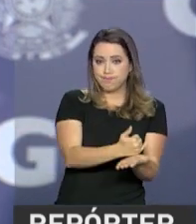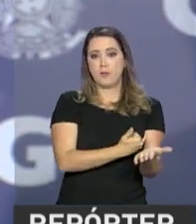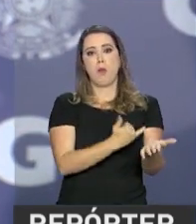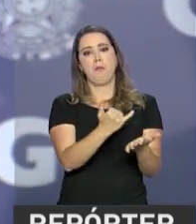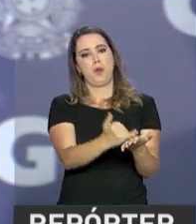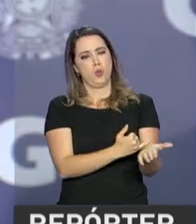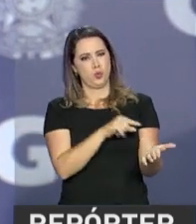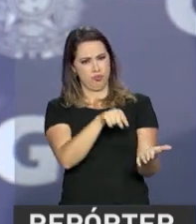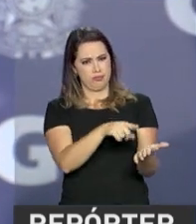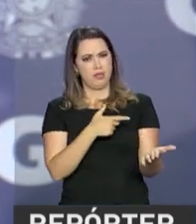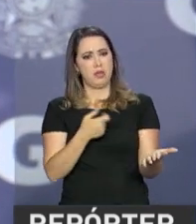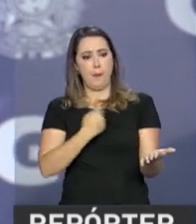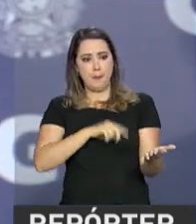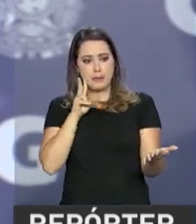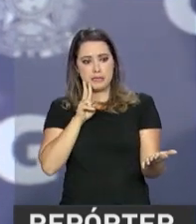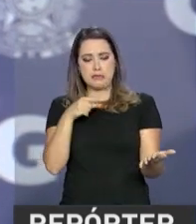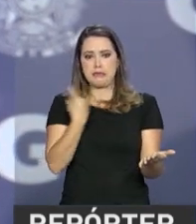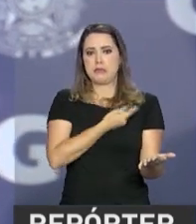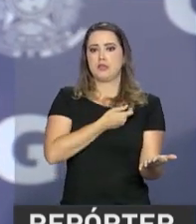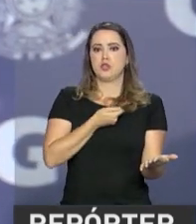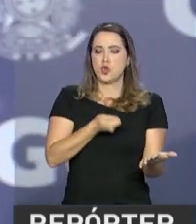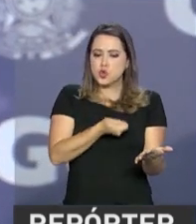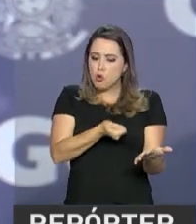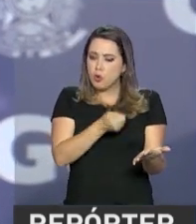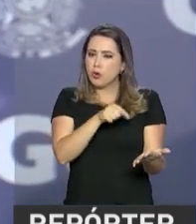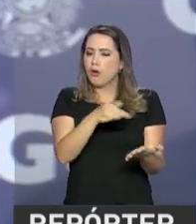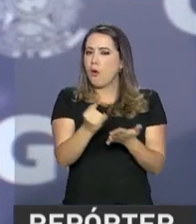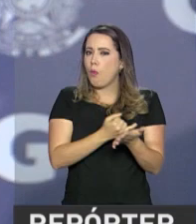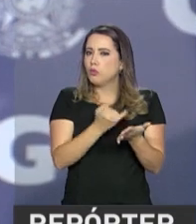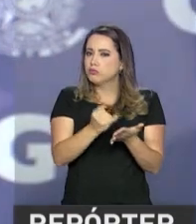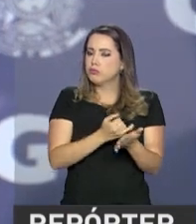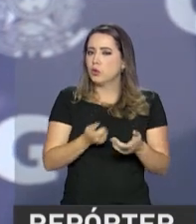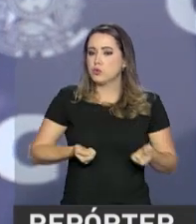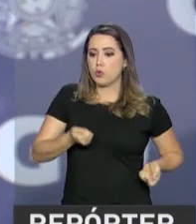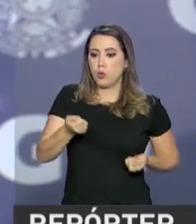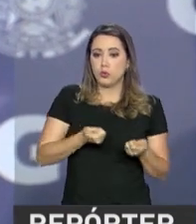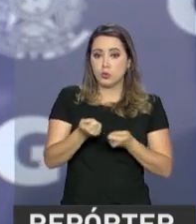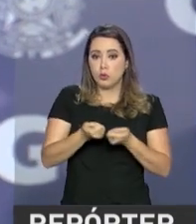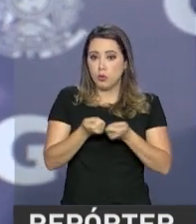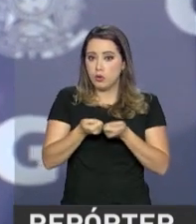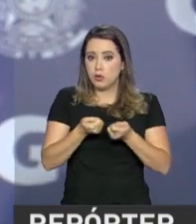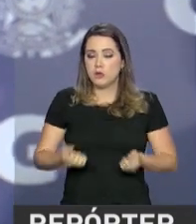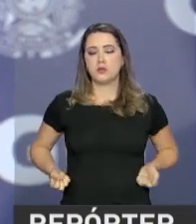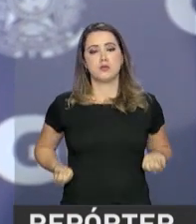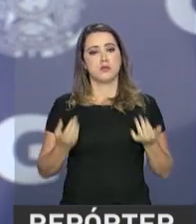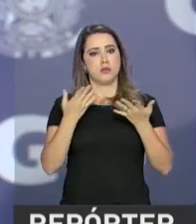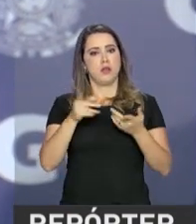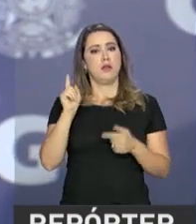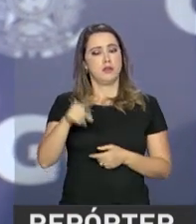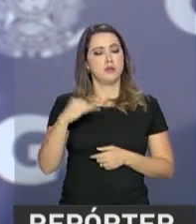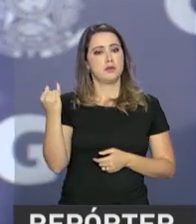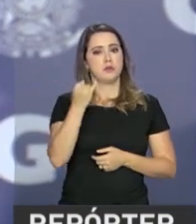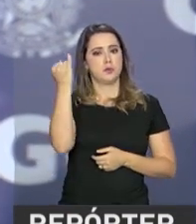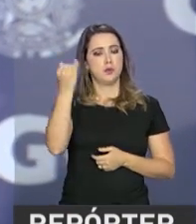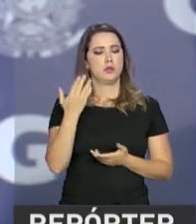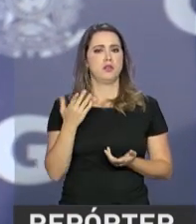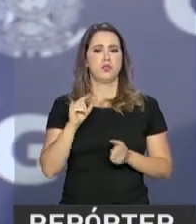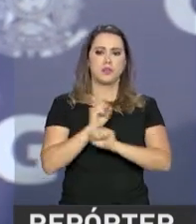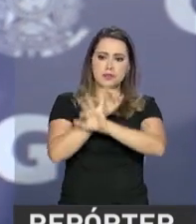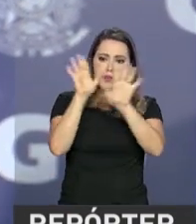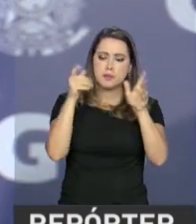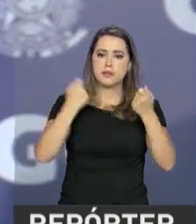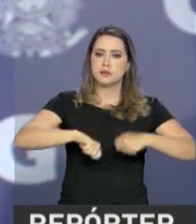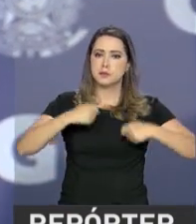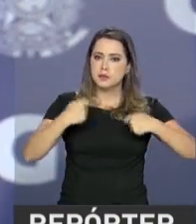esses recursos para que eles não sejam utilizados ea ferrari ea transparência é uma ferramenta essencial em qualquer país do mundo todo o país